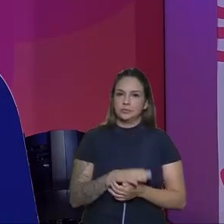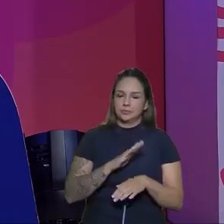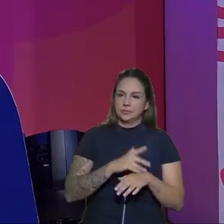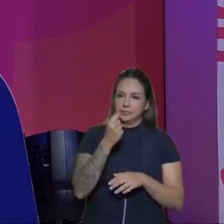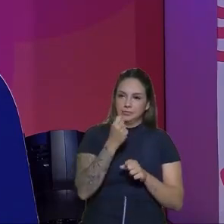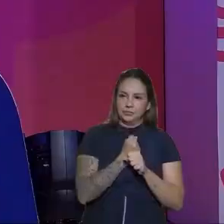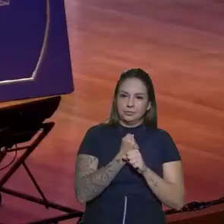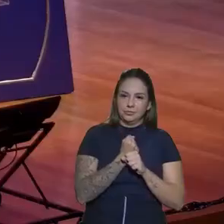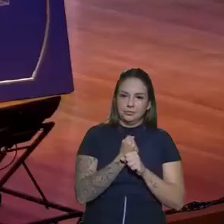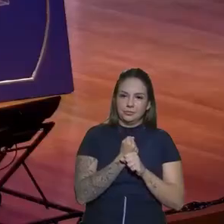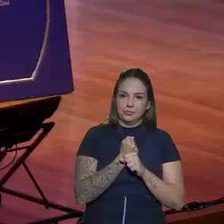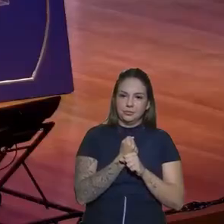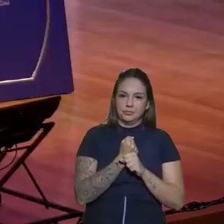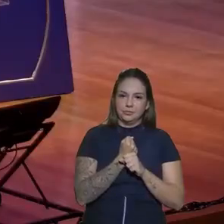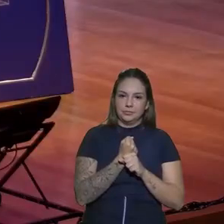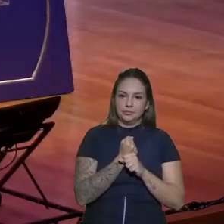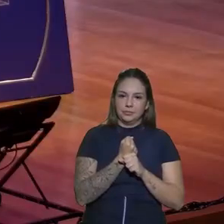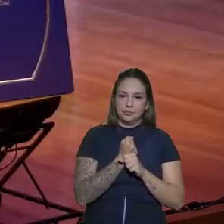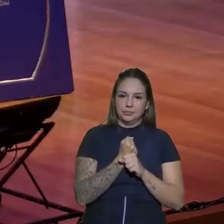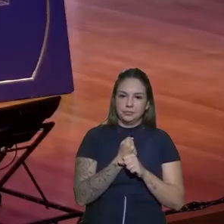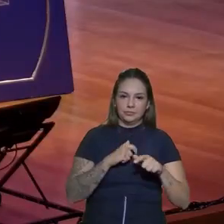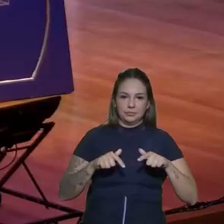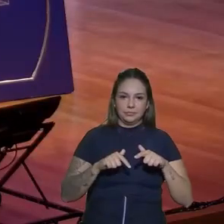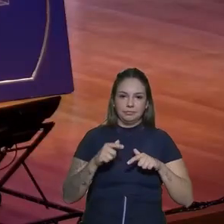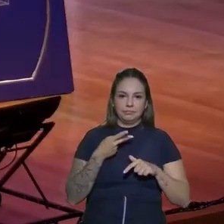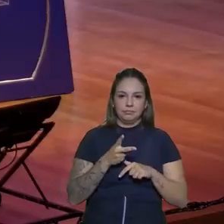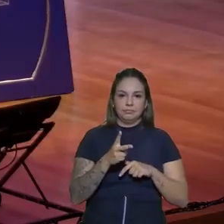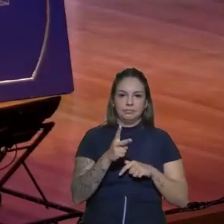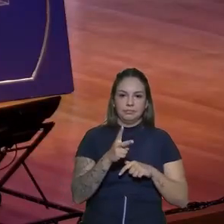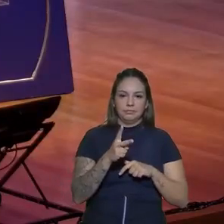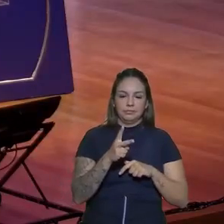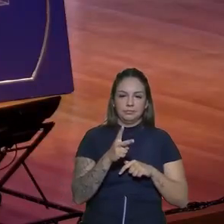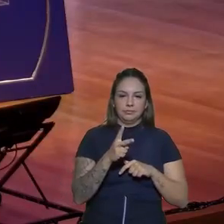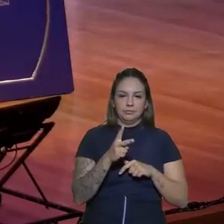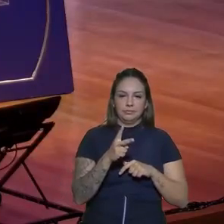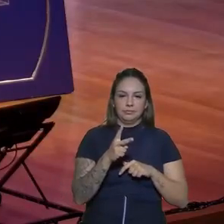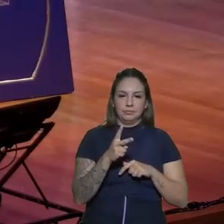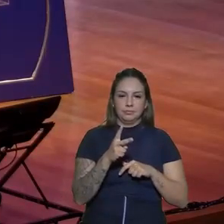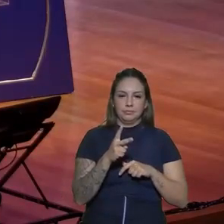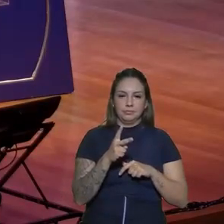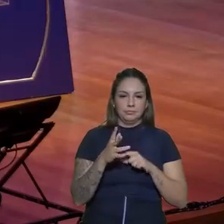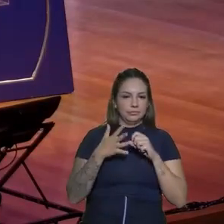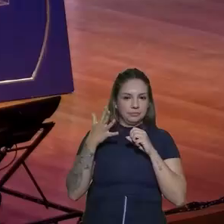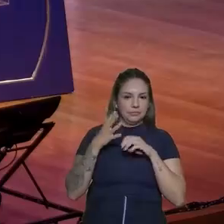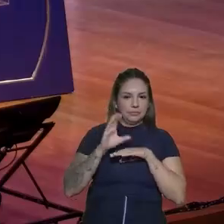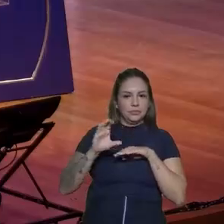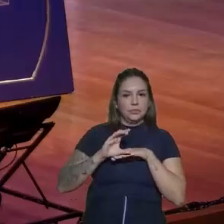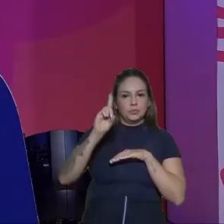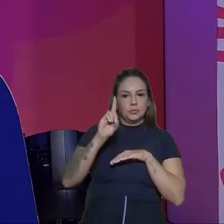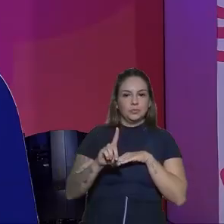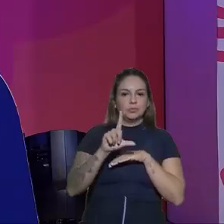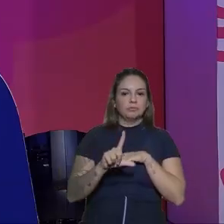20 anos. E trabalho sempre, eu trabalho as palestras, os cursos de Direito